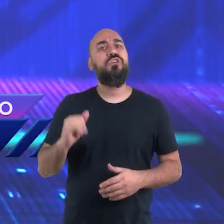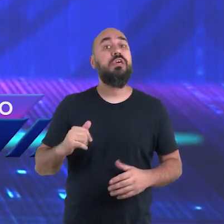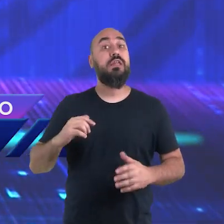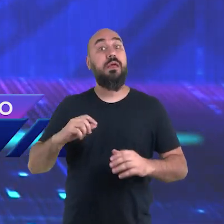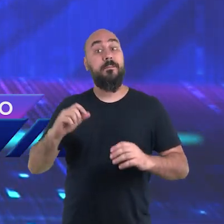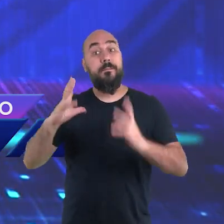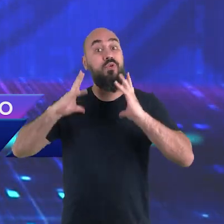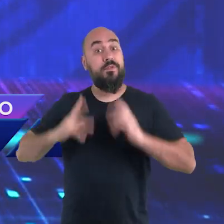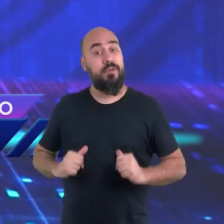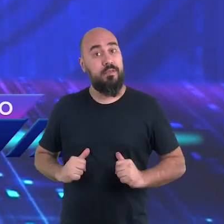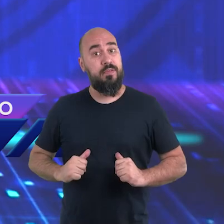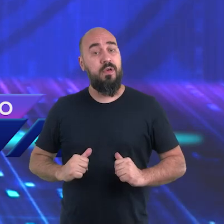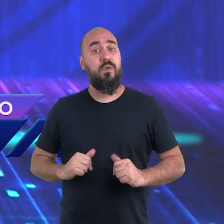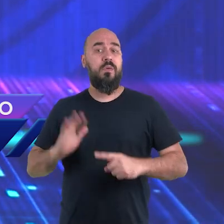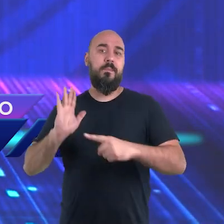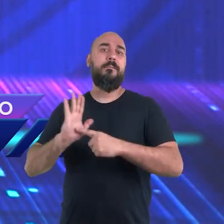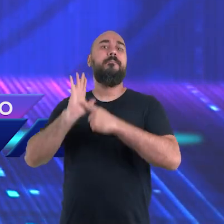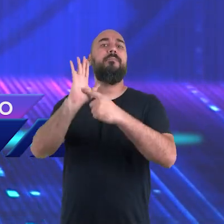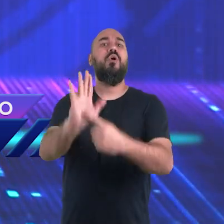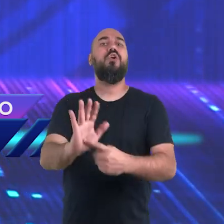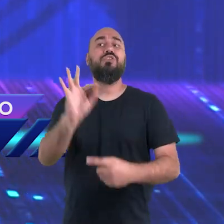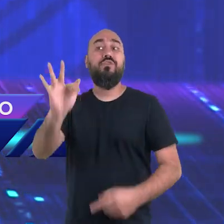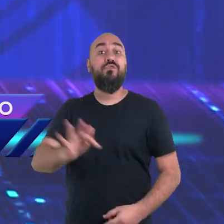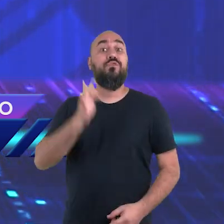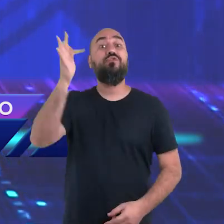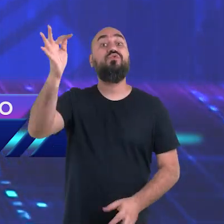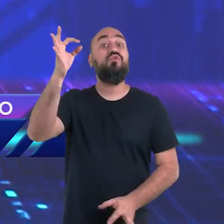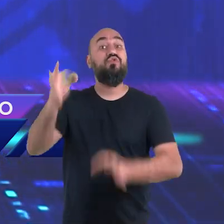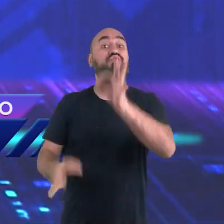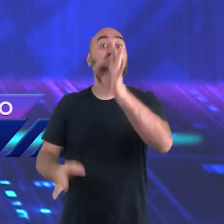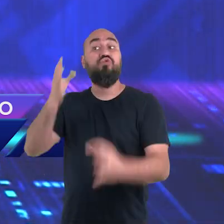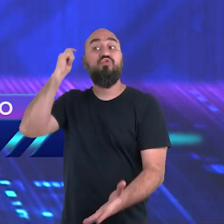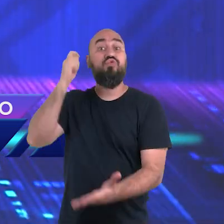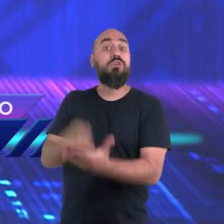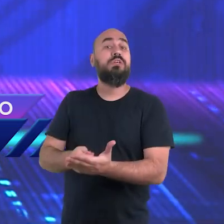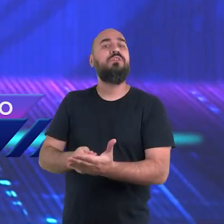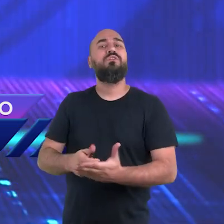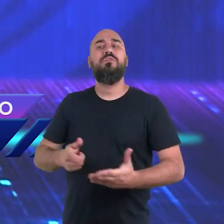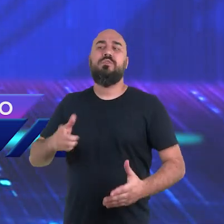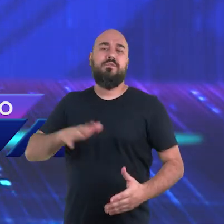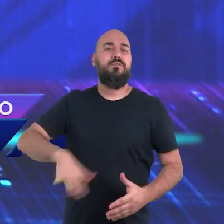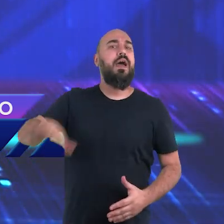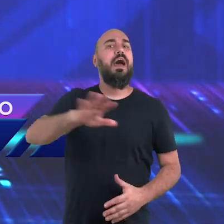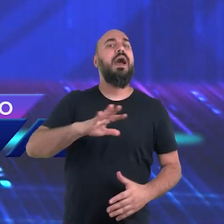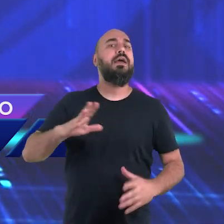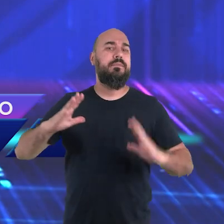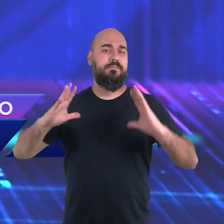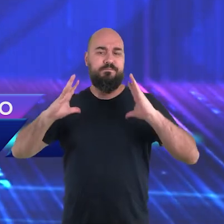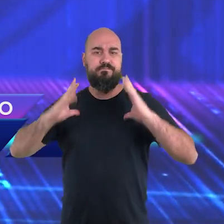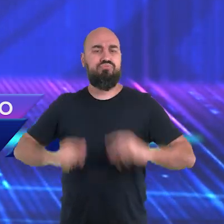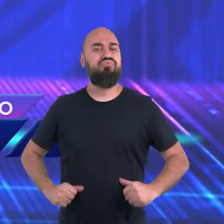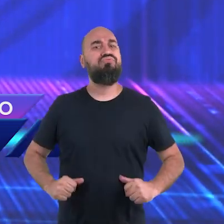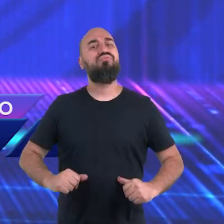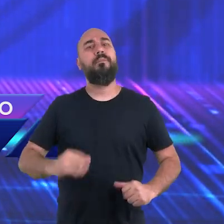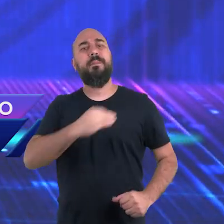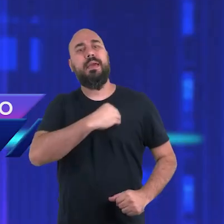aponta para o juízo divino, quando todos nós teremos definitivamente os nossos pecados